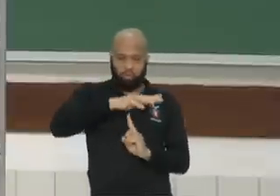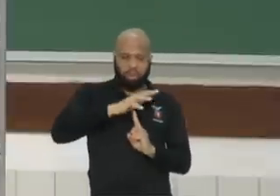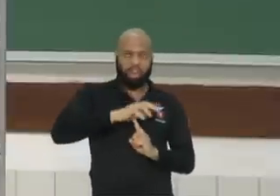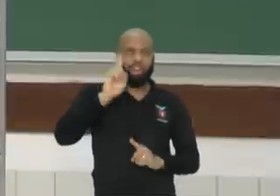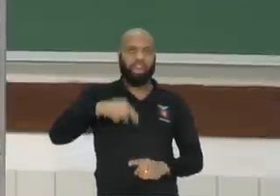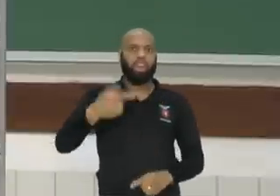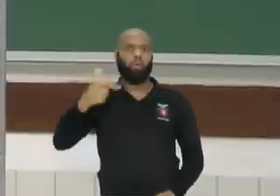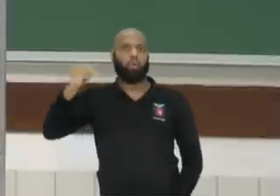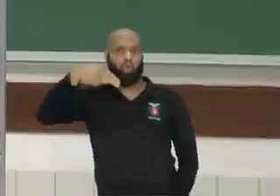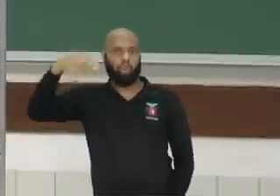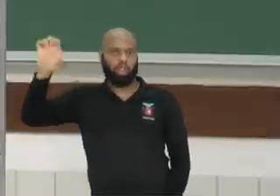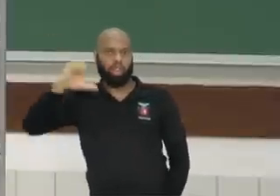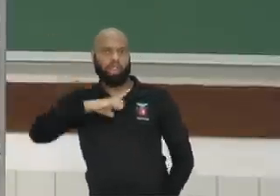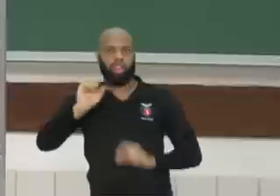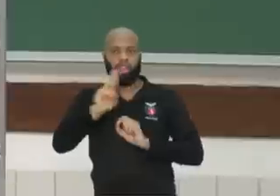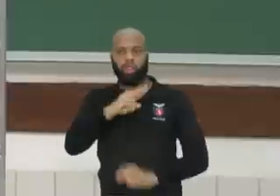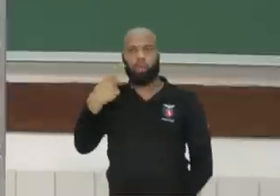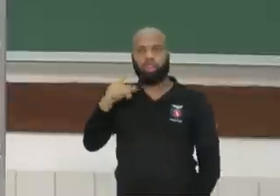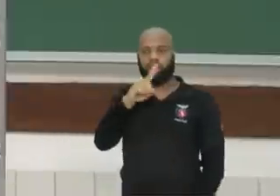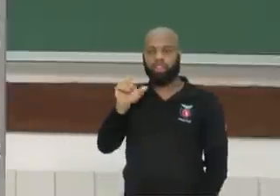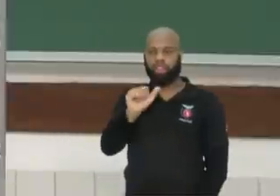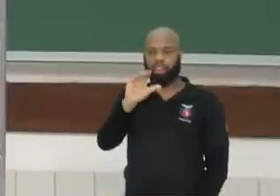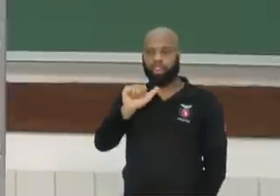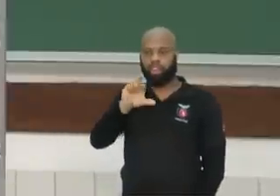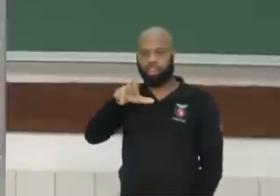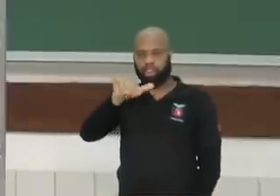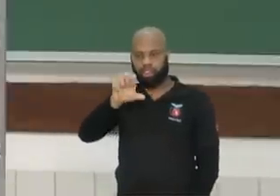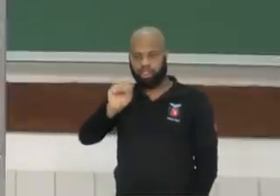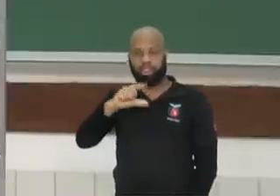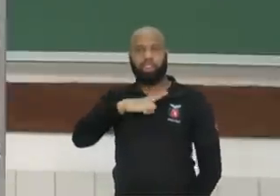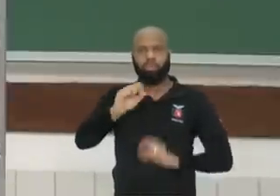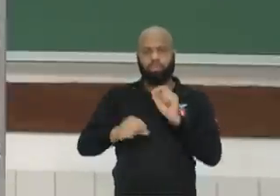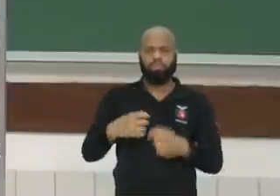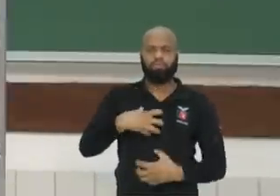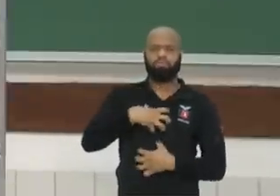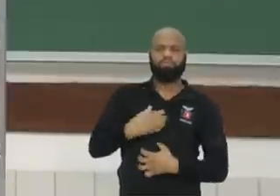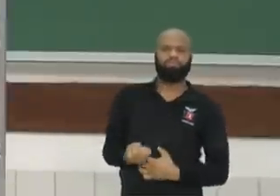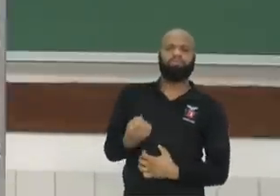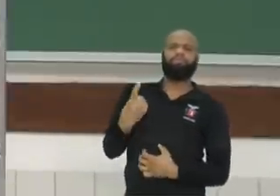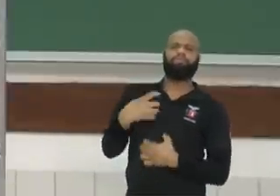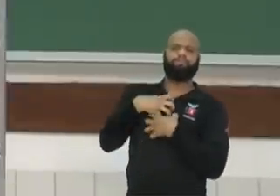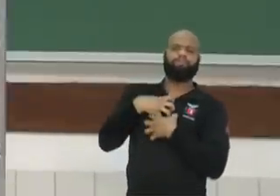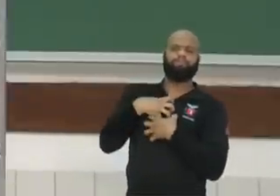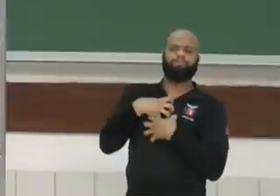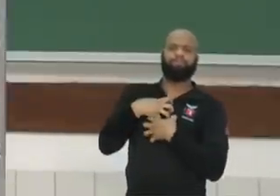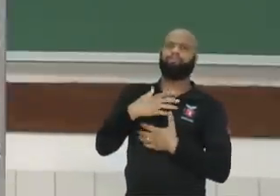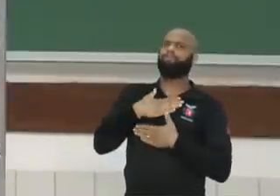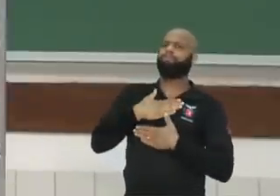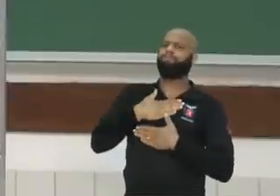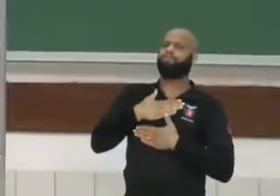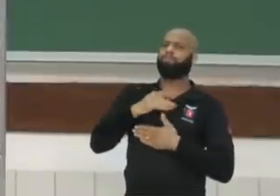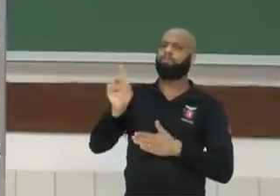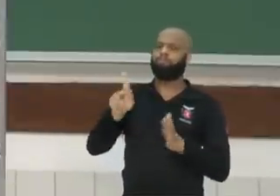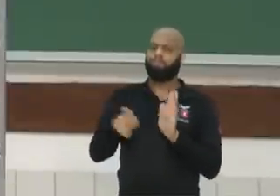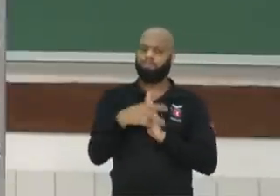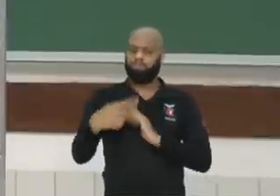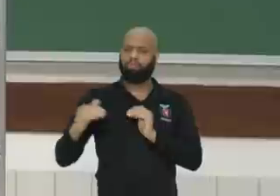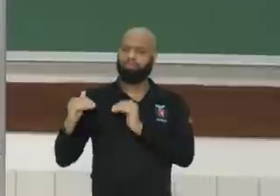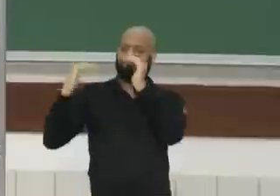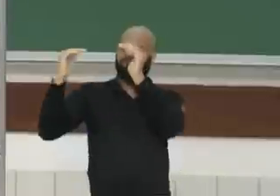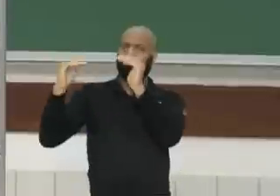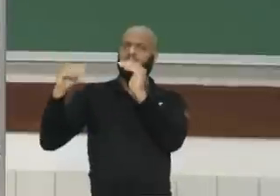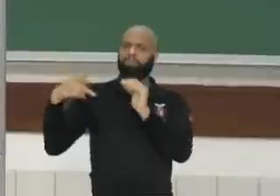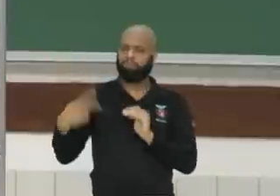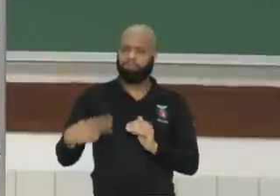era nordestino, é o Zacarias de Góes e Vasconcelos, o que causou até um certo descontentamento com a elite política local da